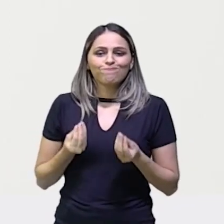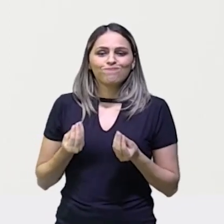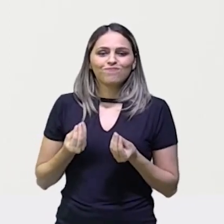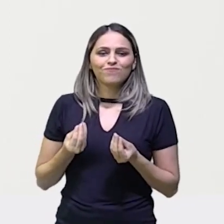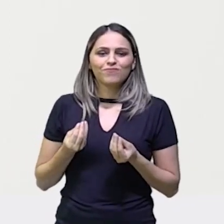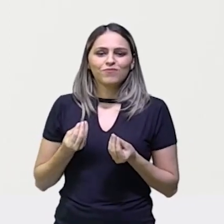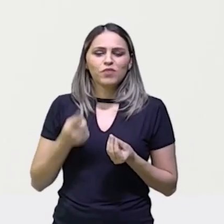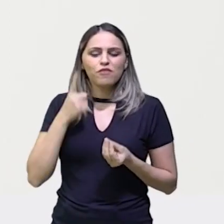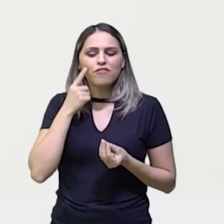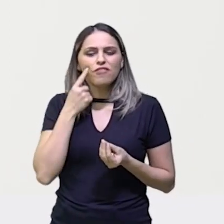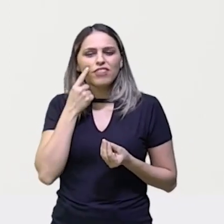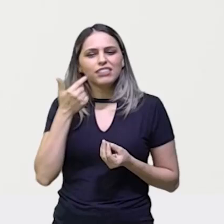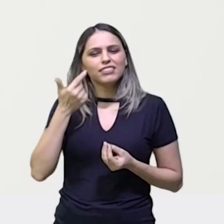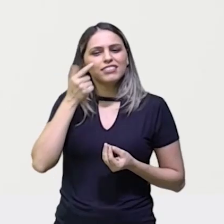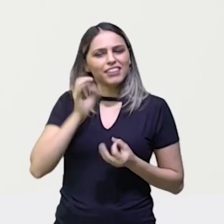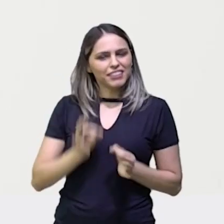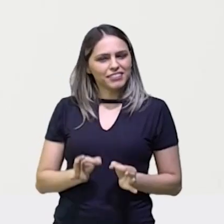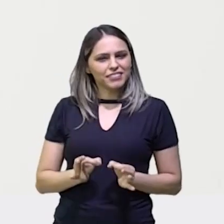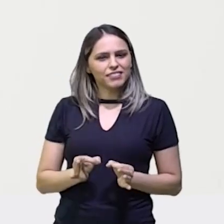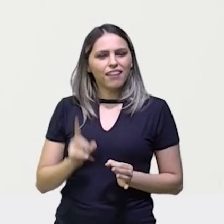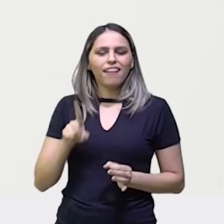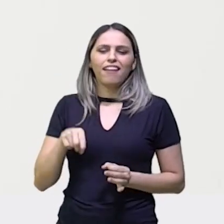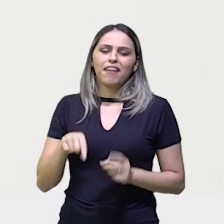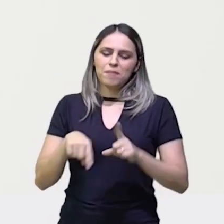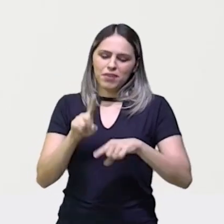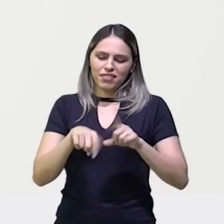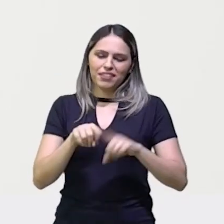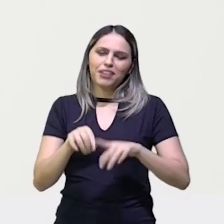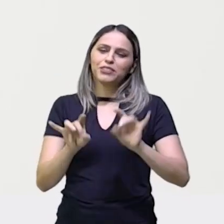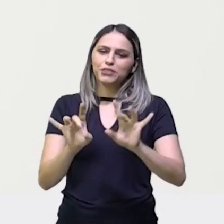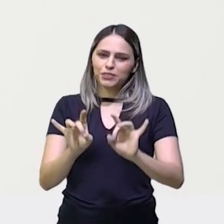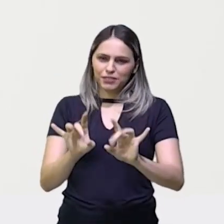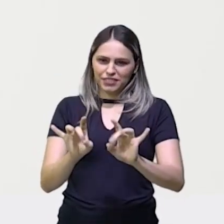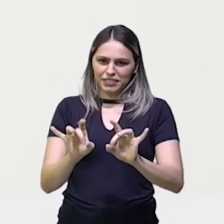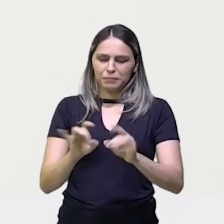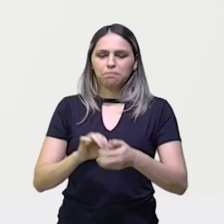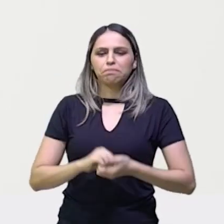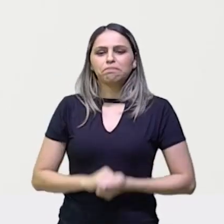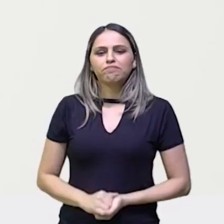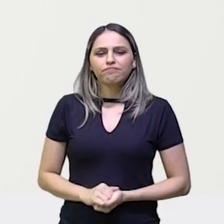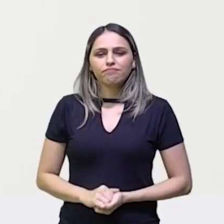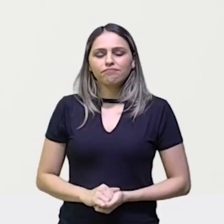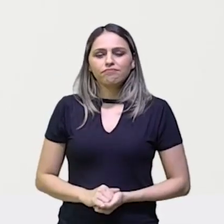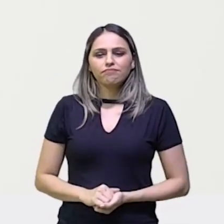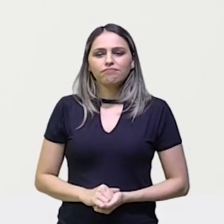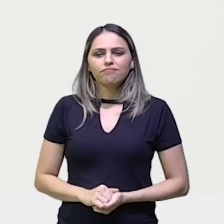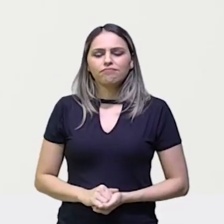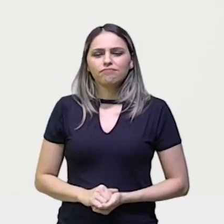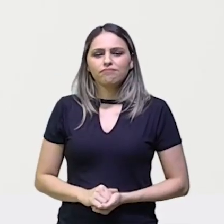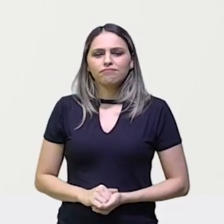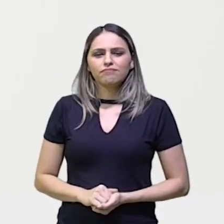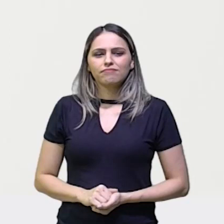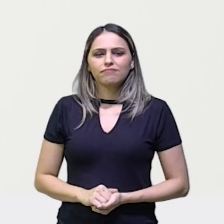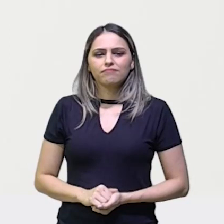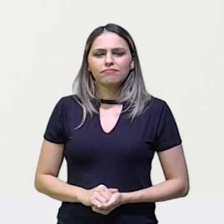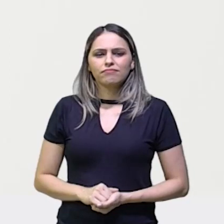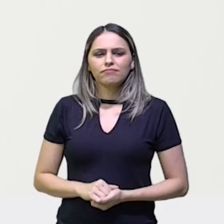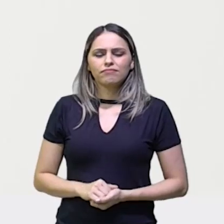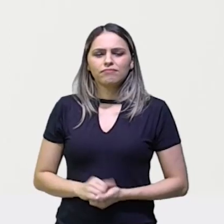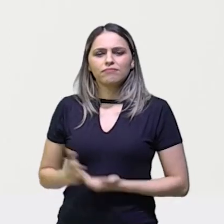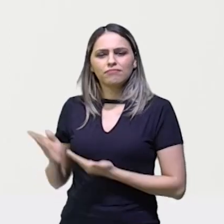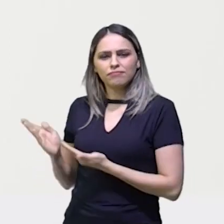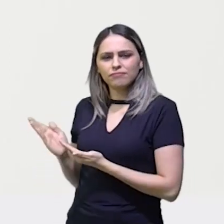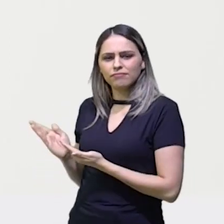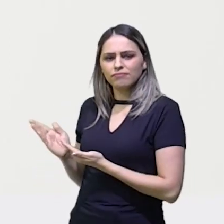Vamos ver se vocês acertaram. É uma embalagem de produto. Crianças, esse local aqui,